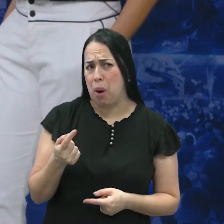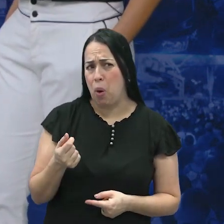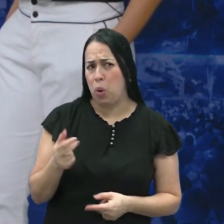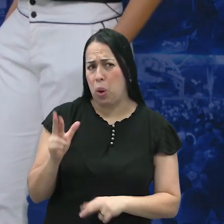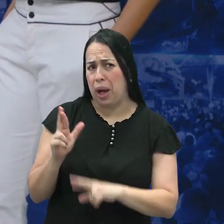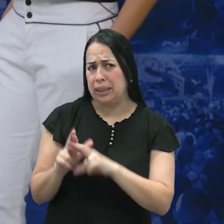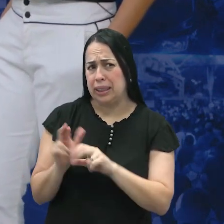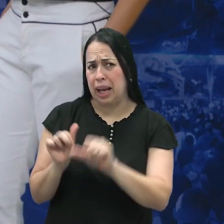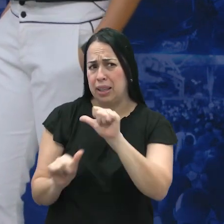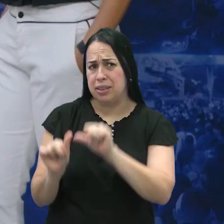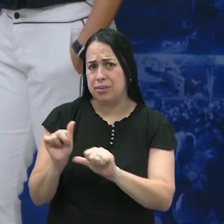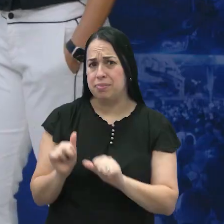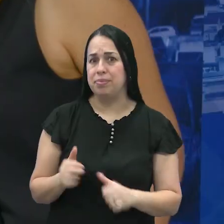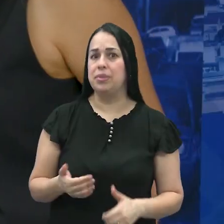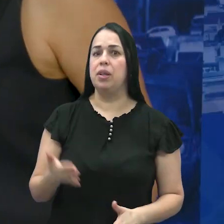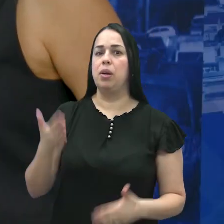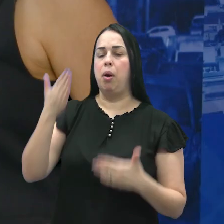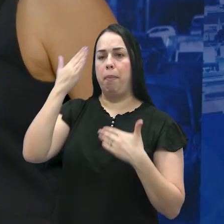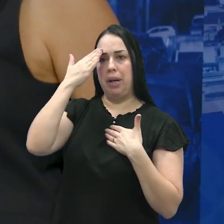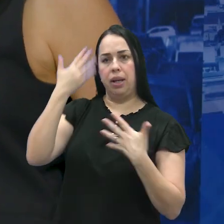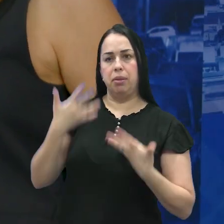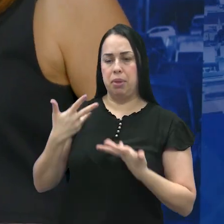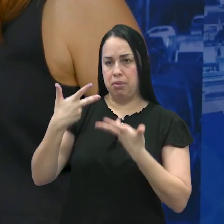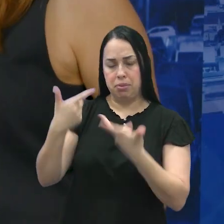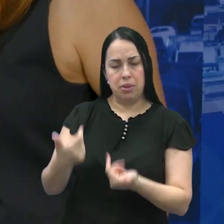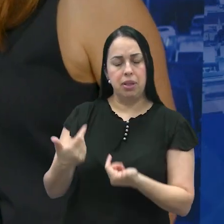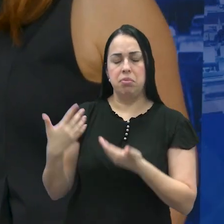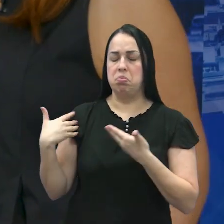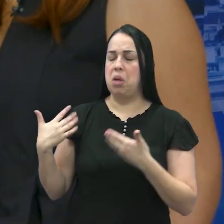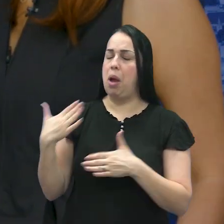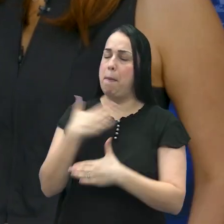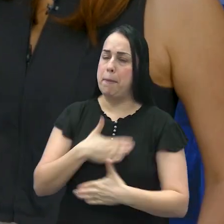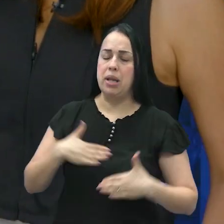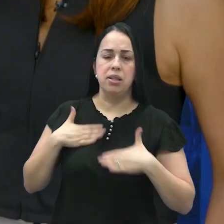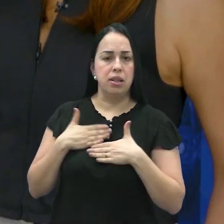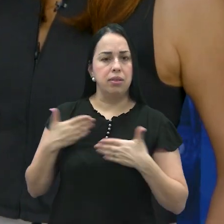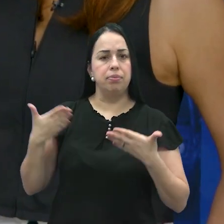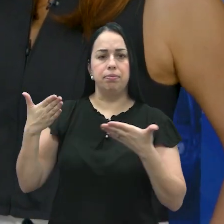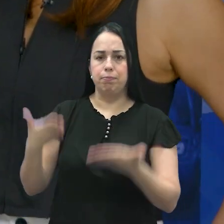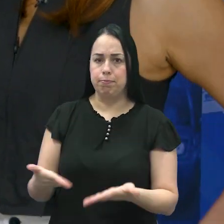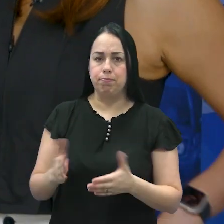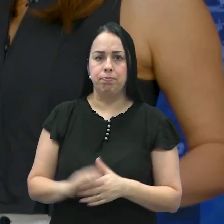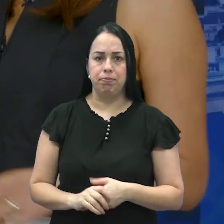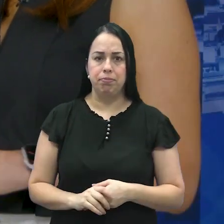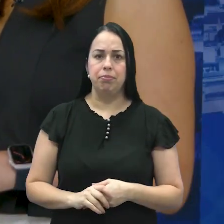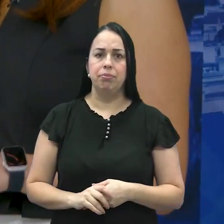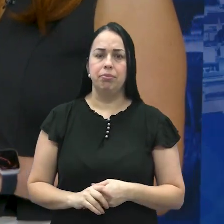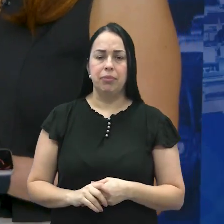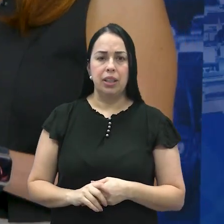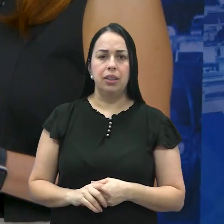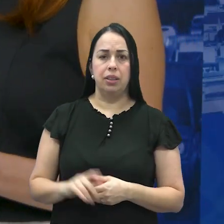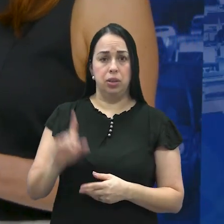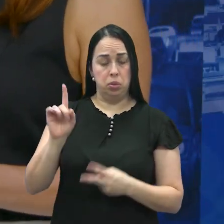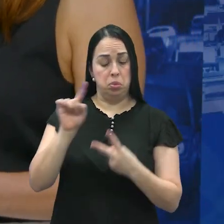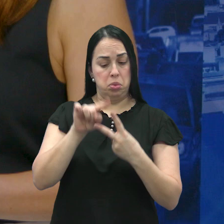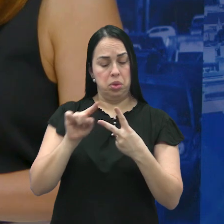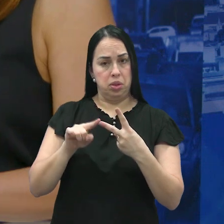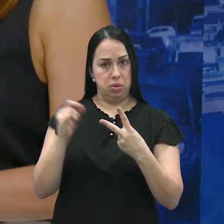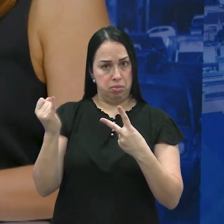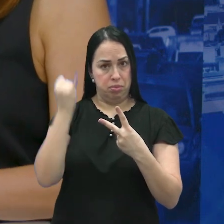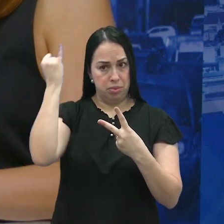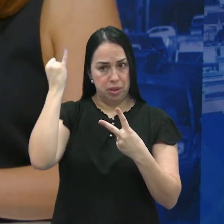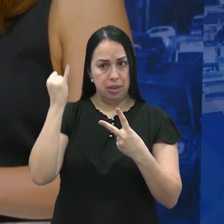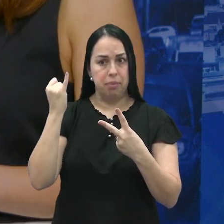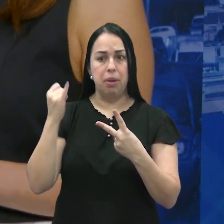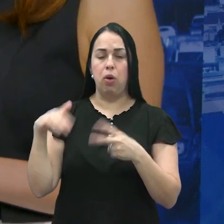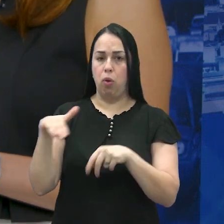Brasil? Bom, primeiro, muitíssimo obrigada pelo convite, é um prazer estar aqui com você. Nós temos aí duas coisas muito importantes